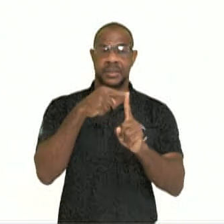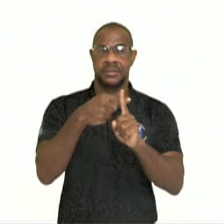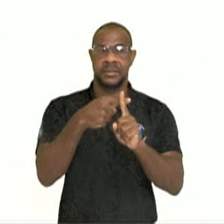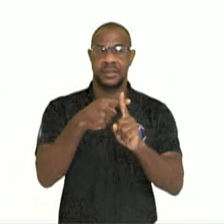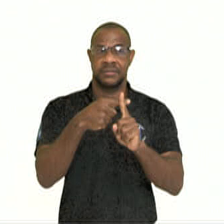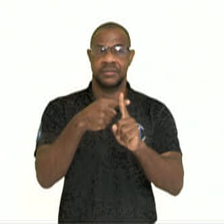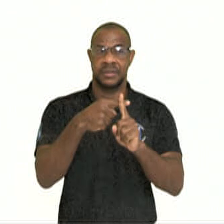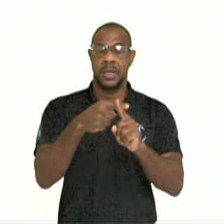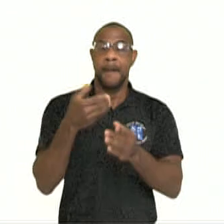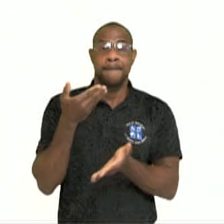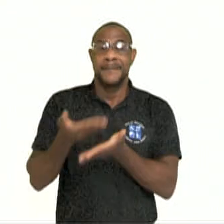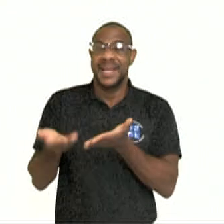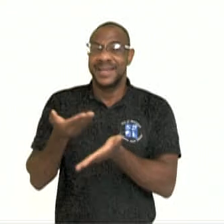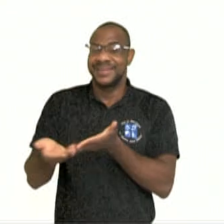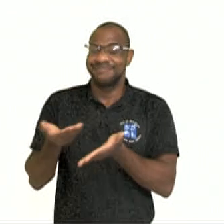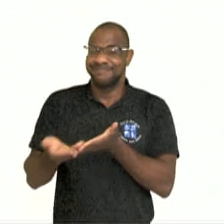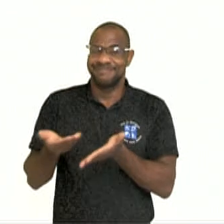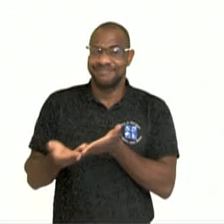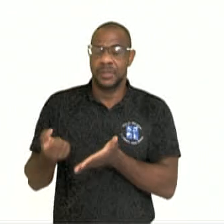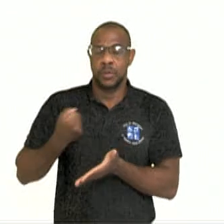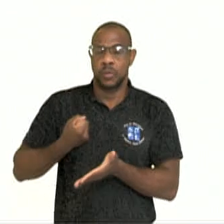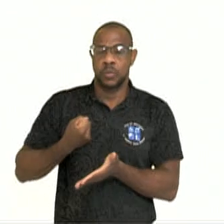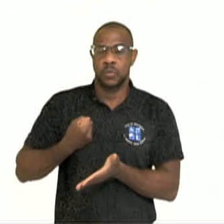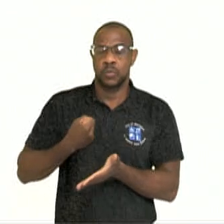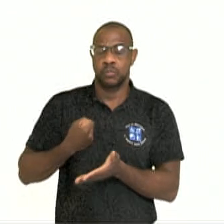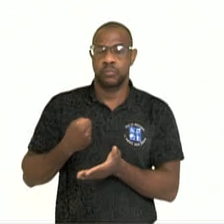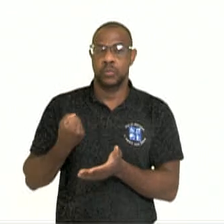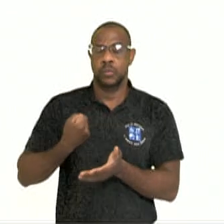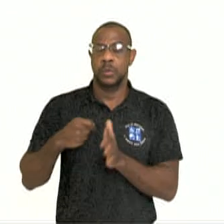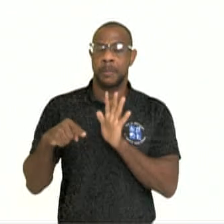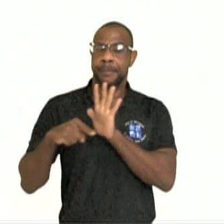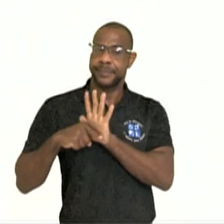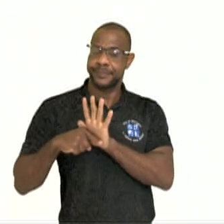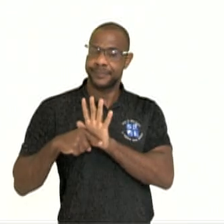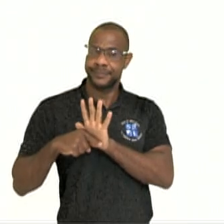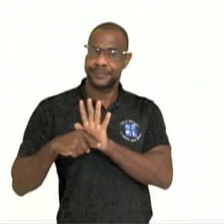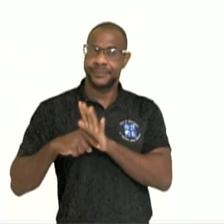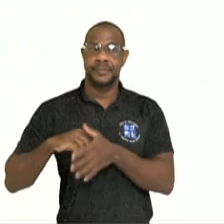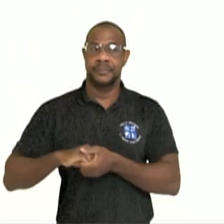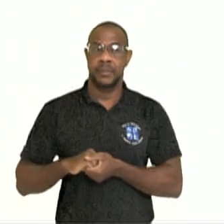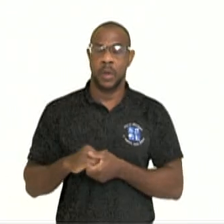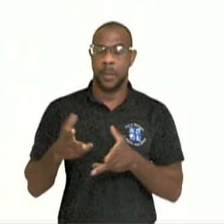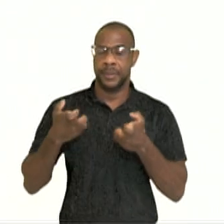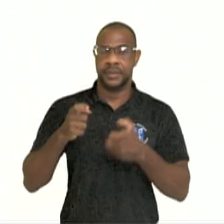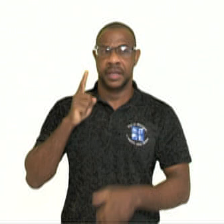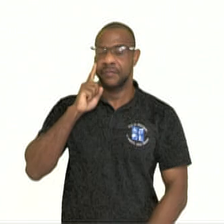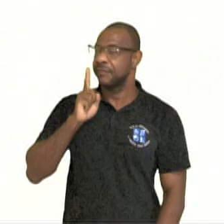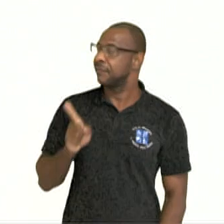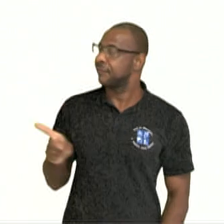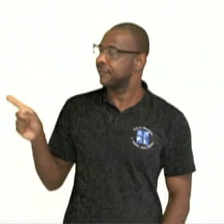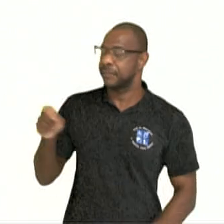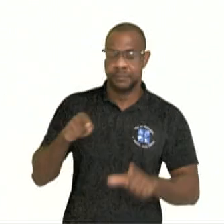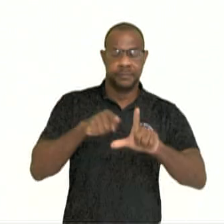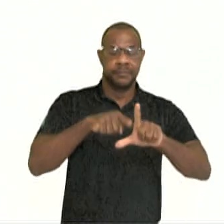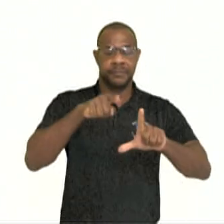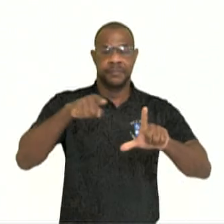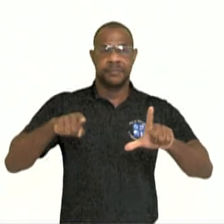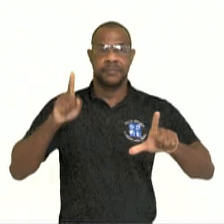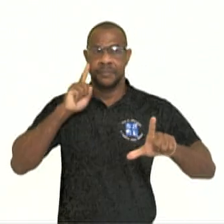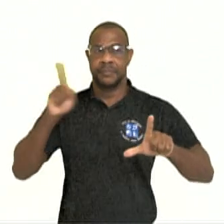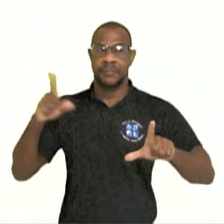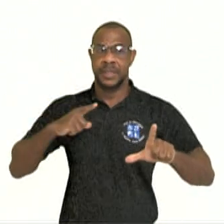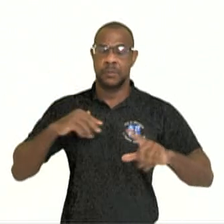e o prejuízo por números negativos. Então, veja, aqui nós temos o gráfico e temos